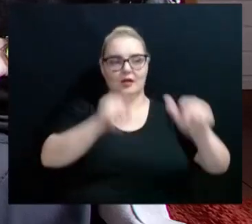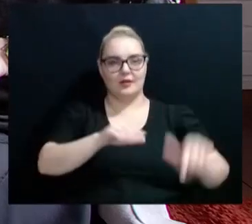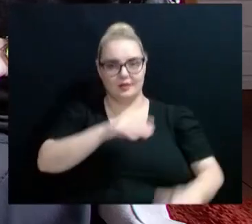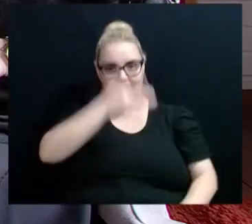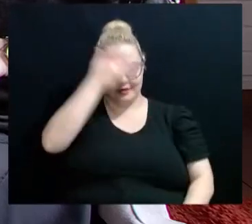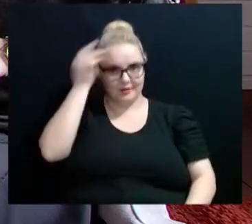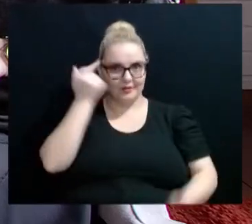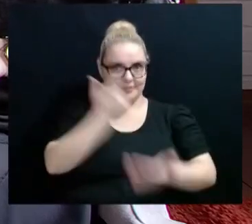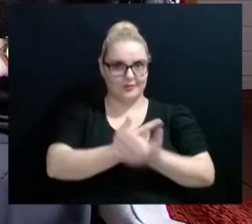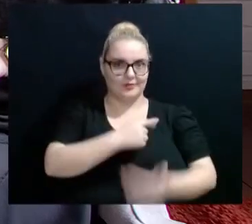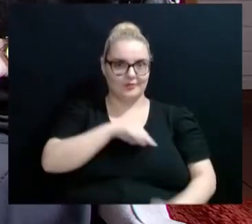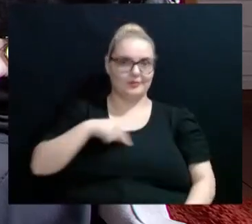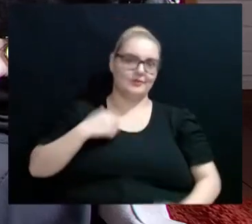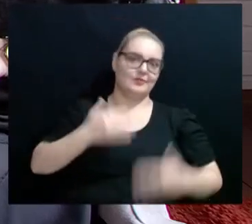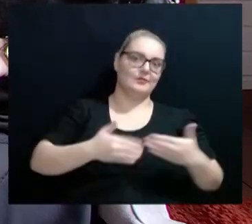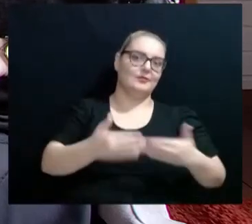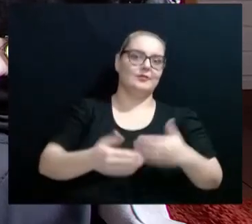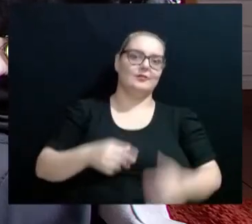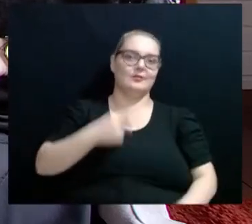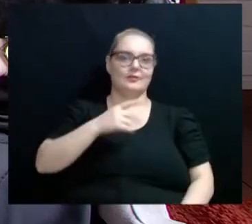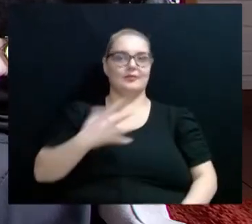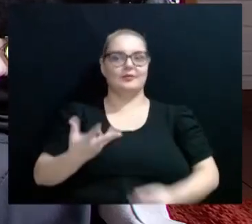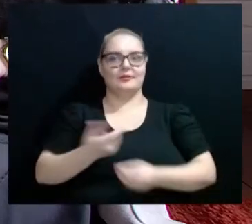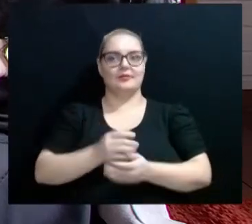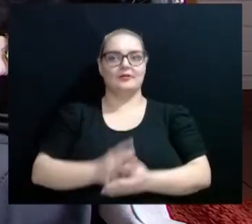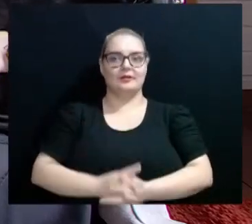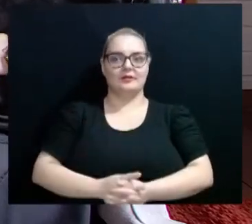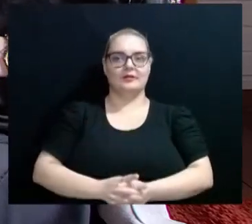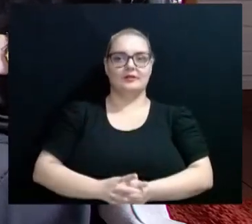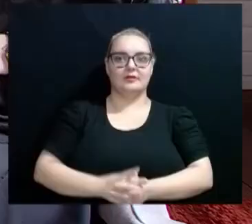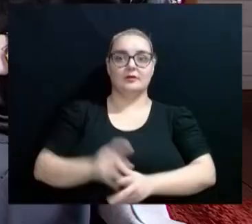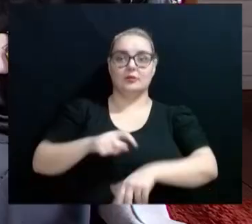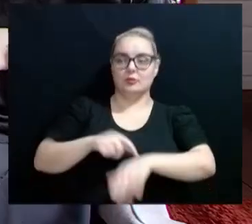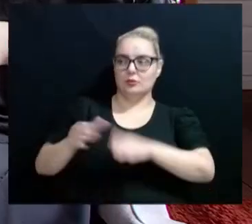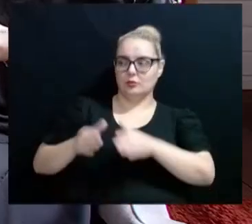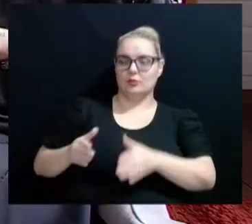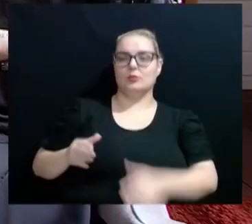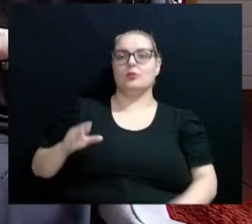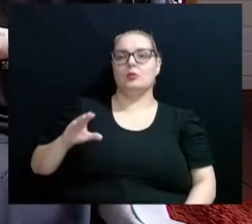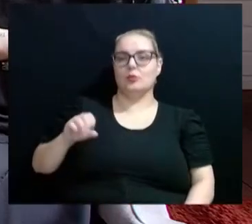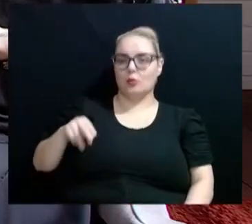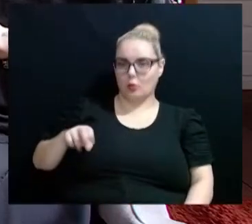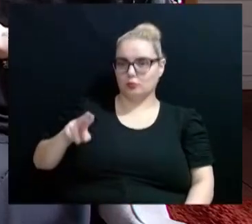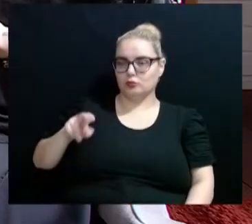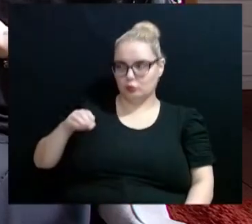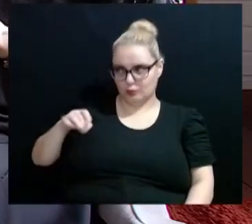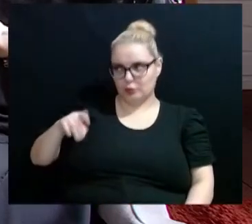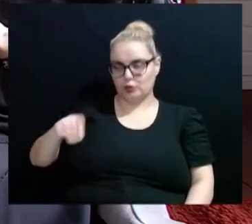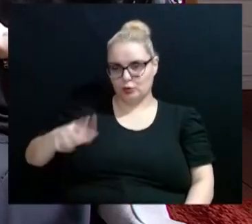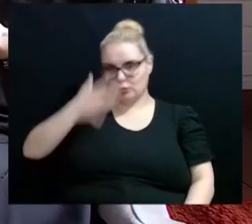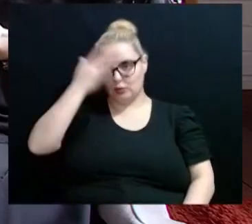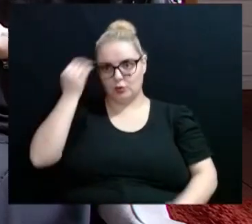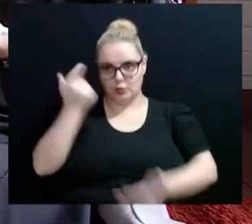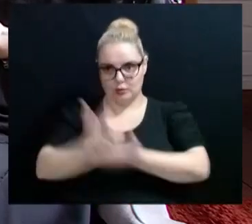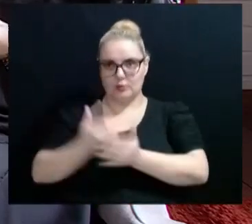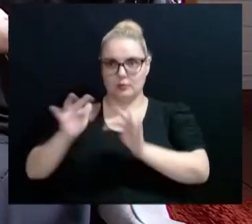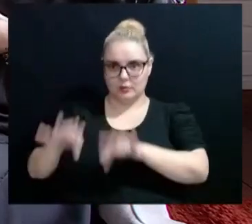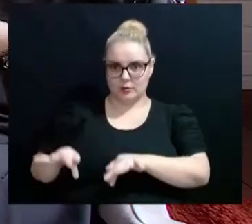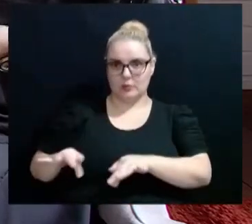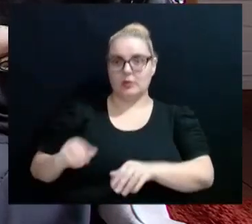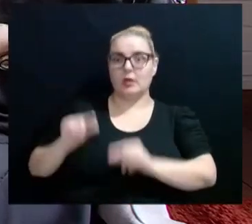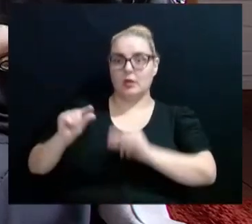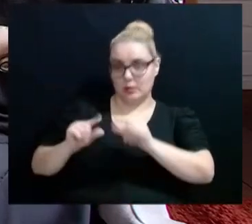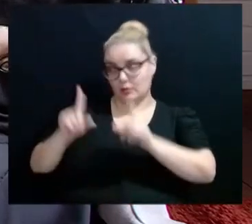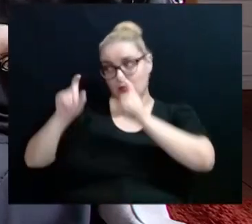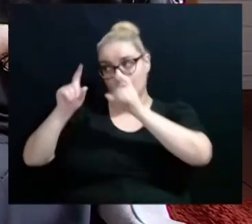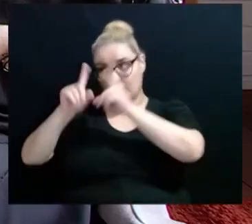esse consumidor chinês daqui a um tempo com a sua arte? Nesse momento, o consumidor específico, consumidor final, eu acho que